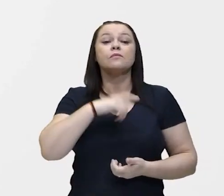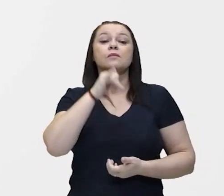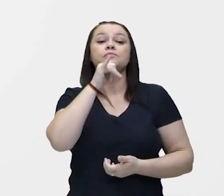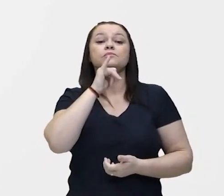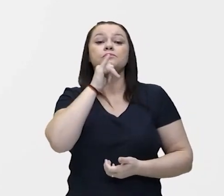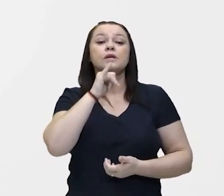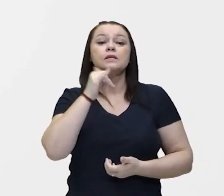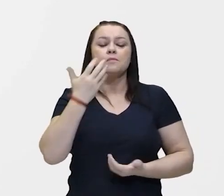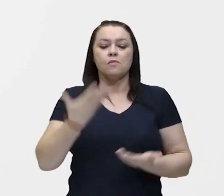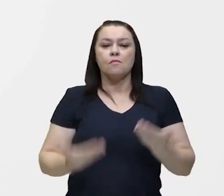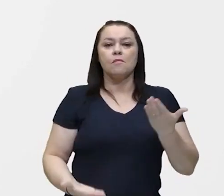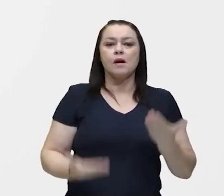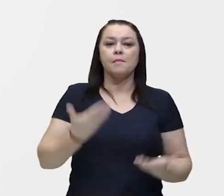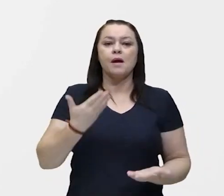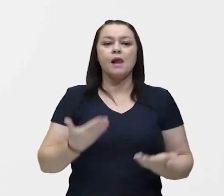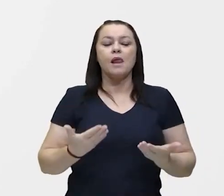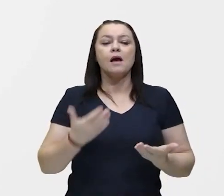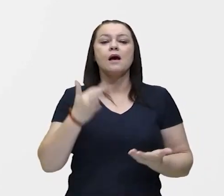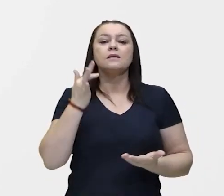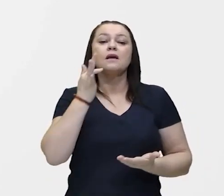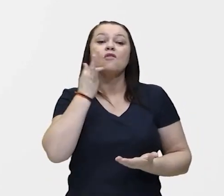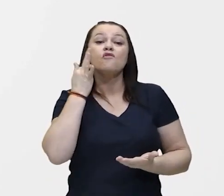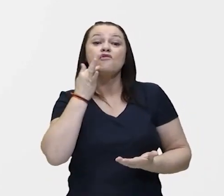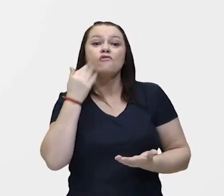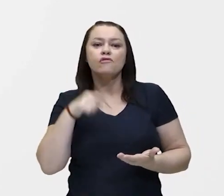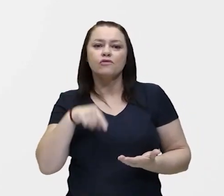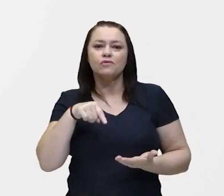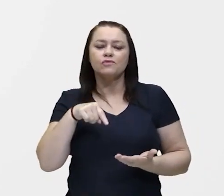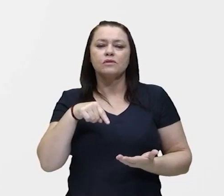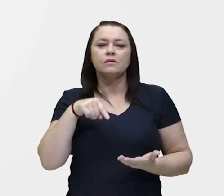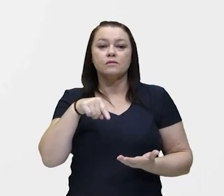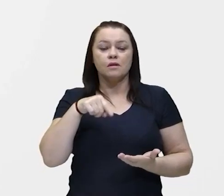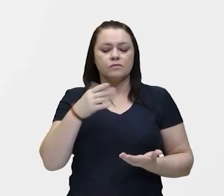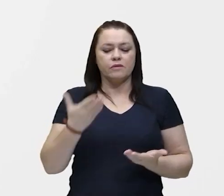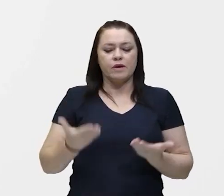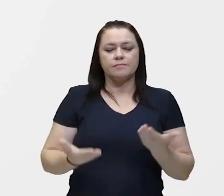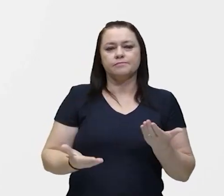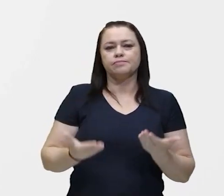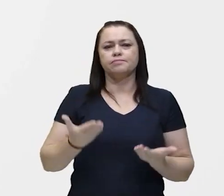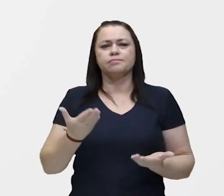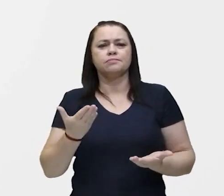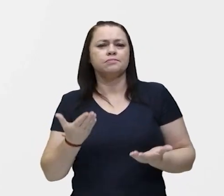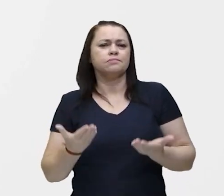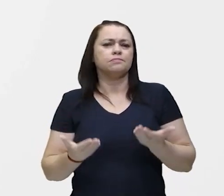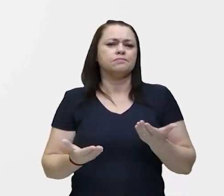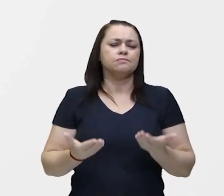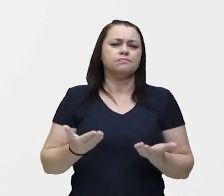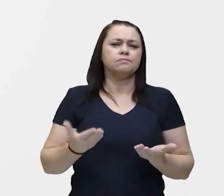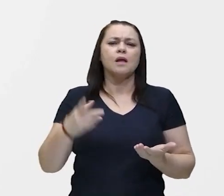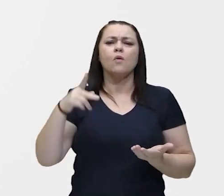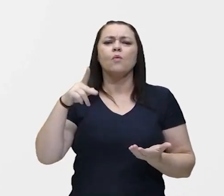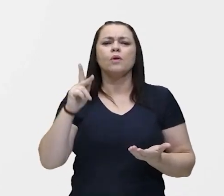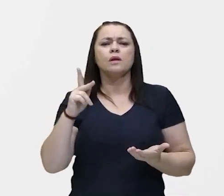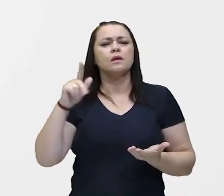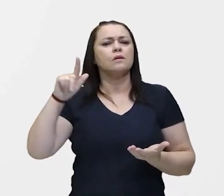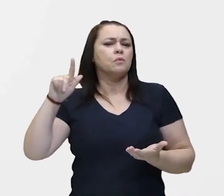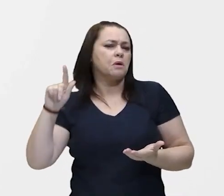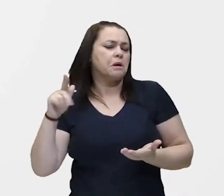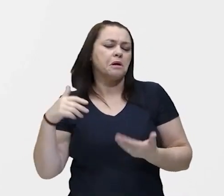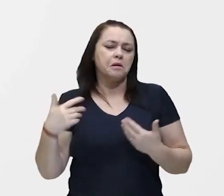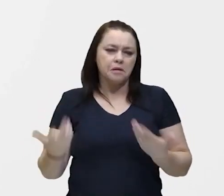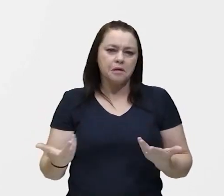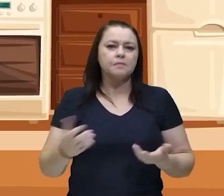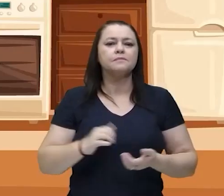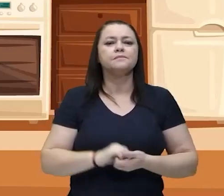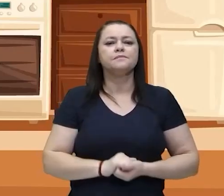com várias frutas. Então, você vai medir o quê? O grama dessas frutas, né? Quanto foi que essas frutas pesaram, não é verdade? De volta